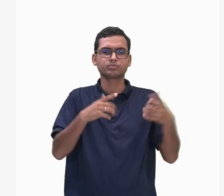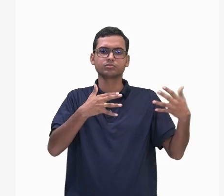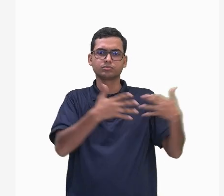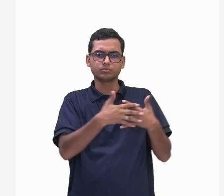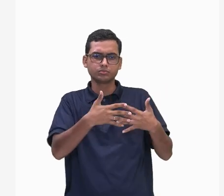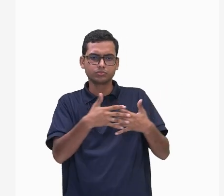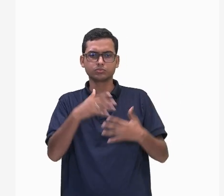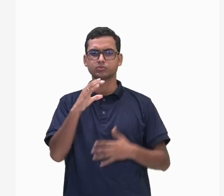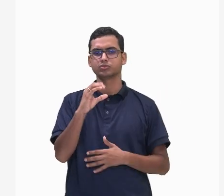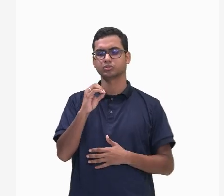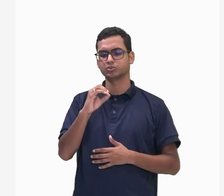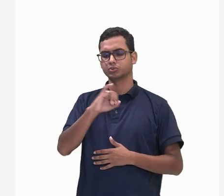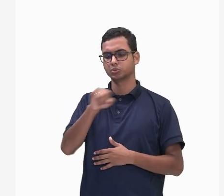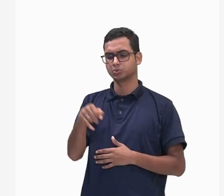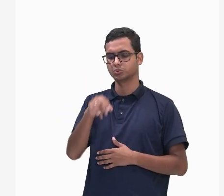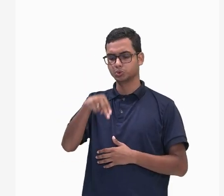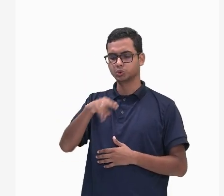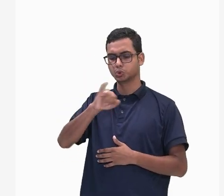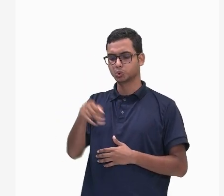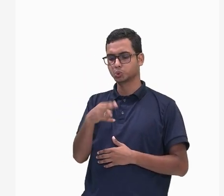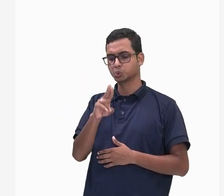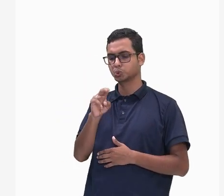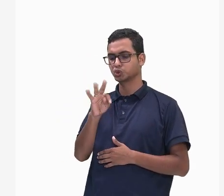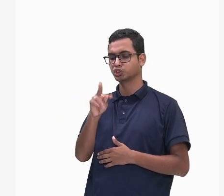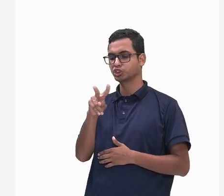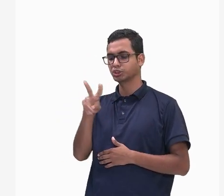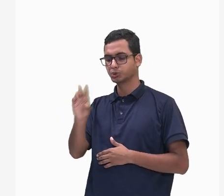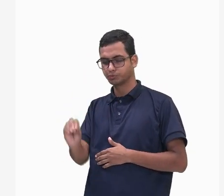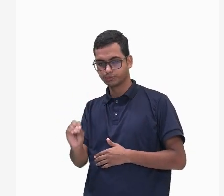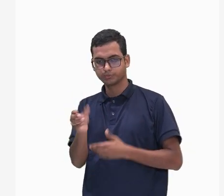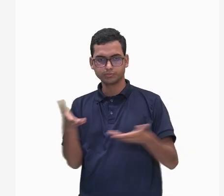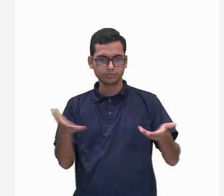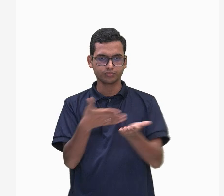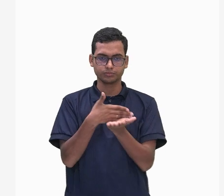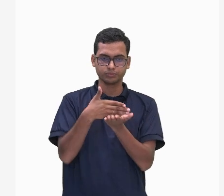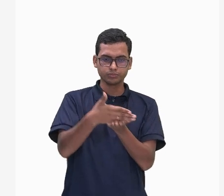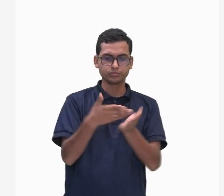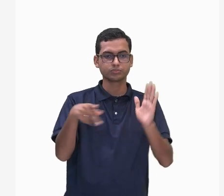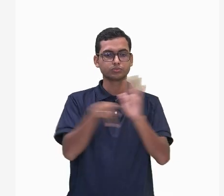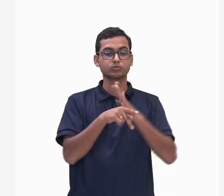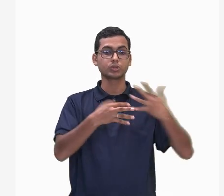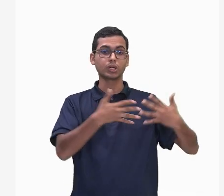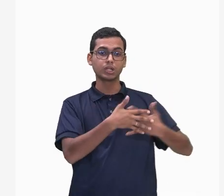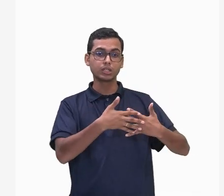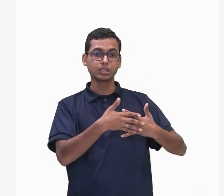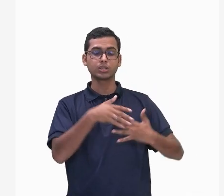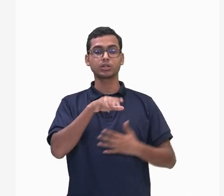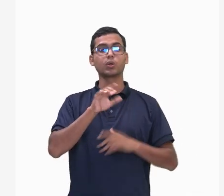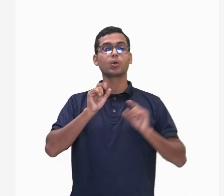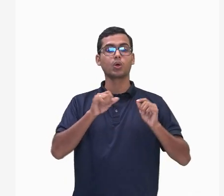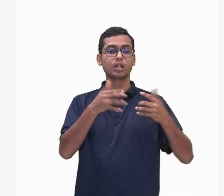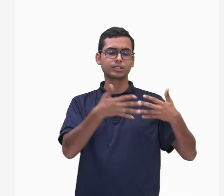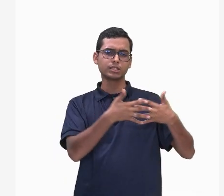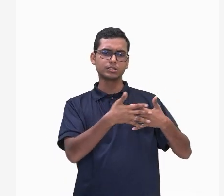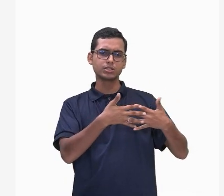desses tecidos. E para iniciar, nós vamos falar do tecido epitelial. Esse